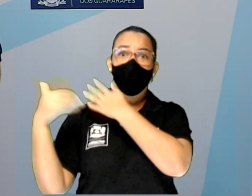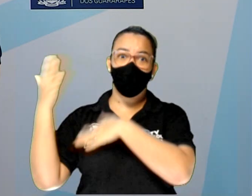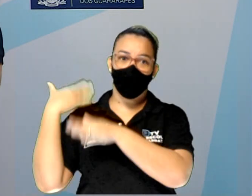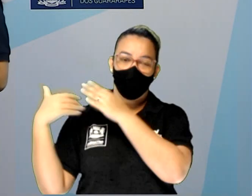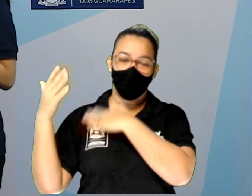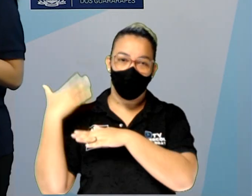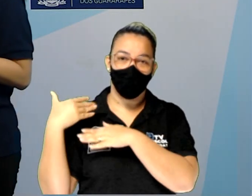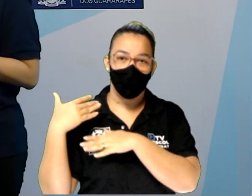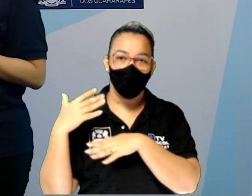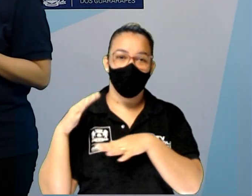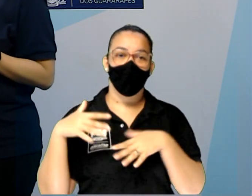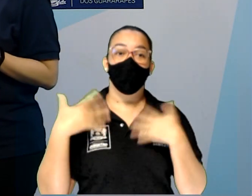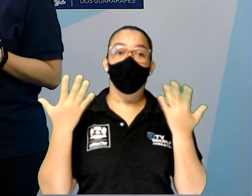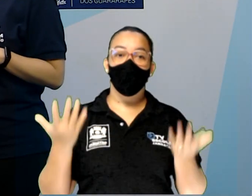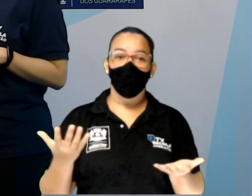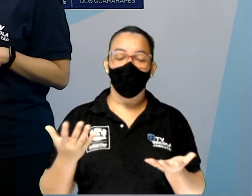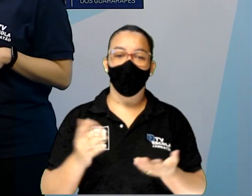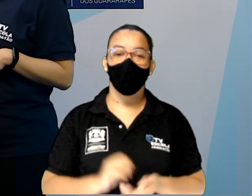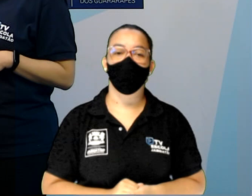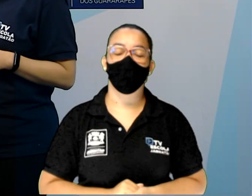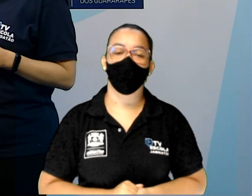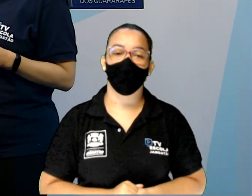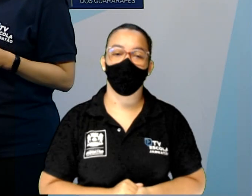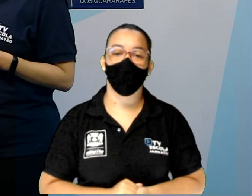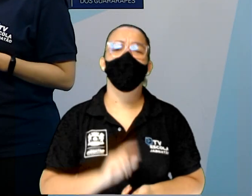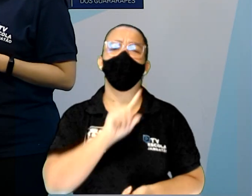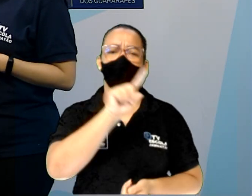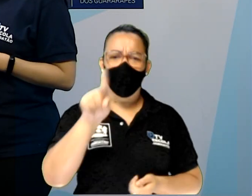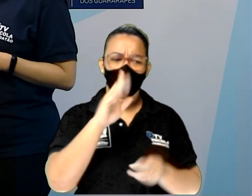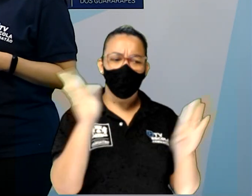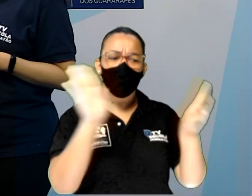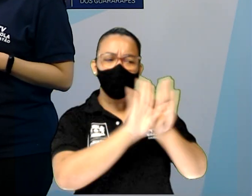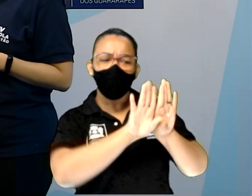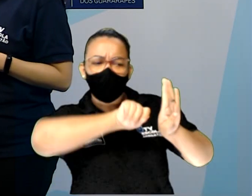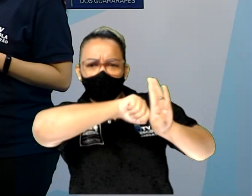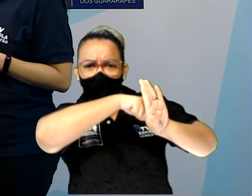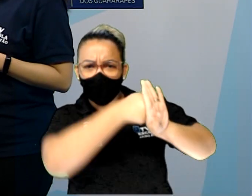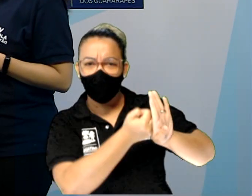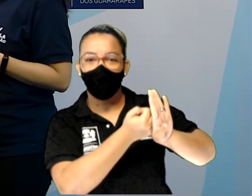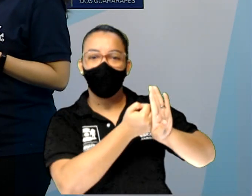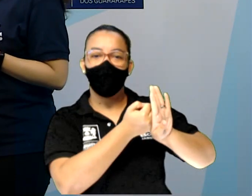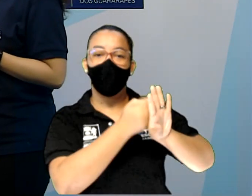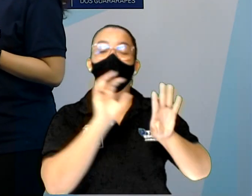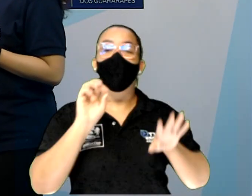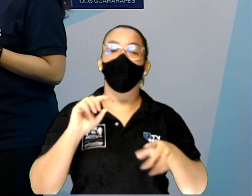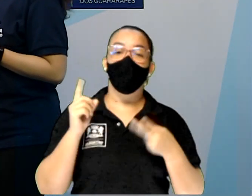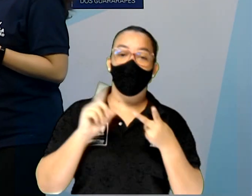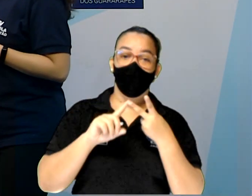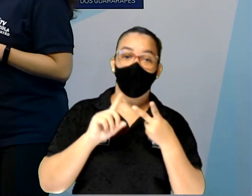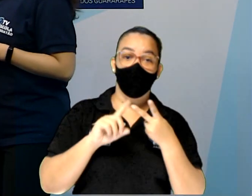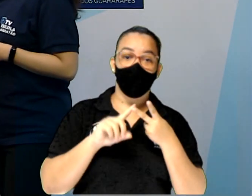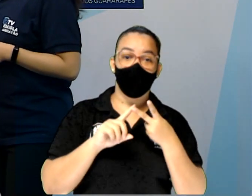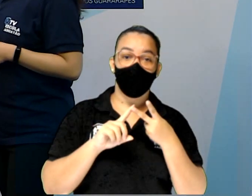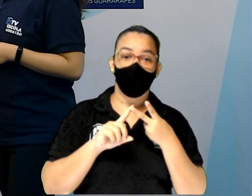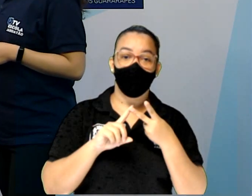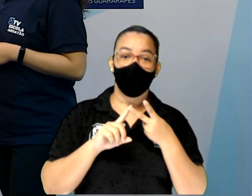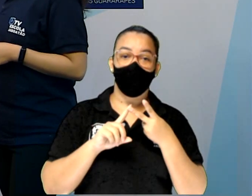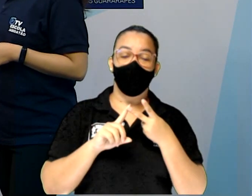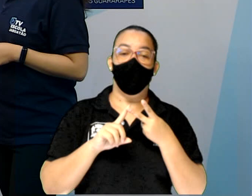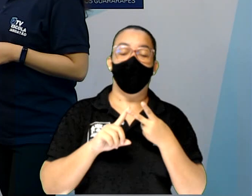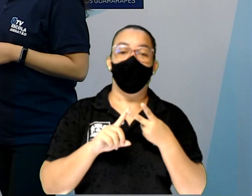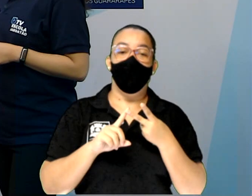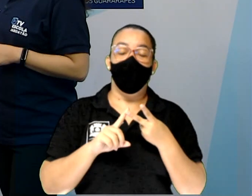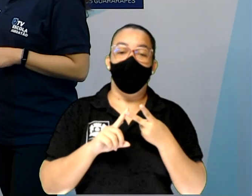passado. Então, did you close the door? Você fechou a porta? Did she arrive